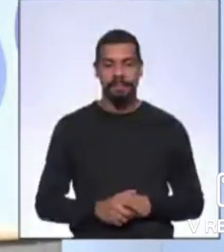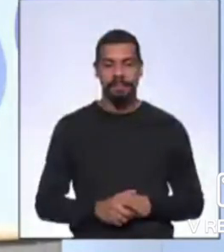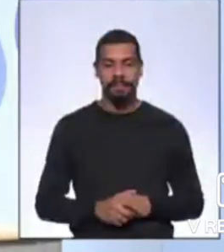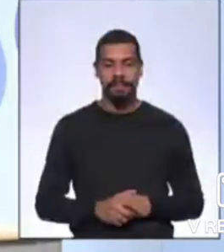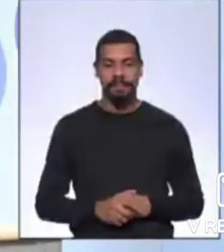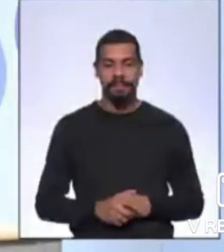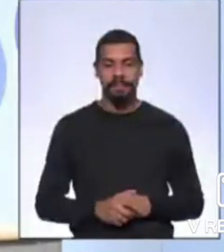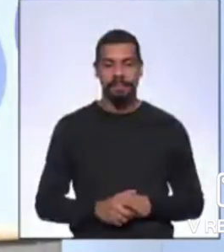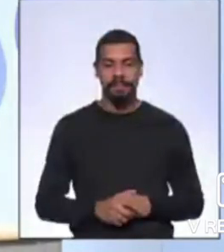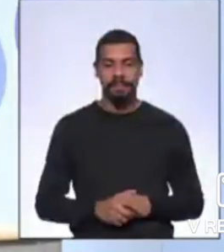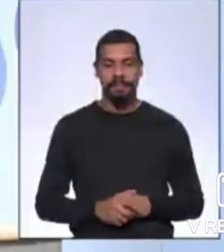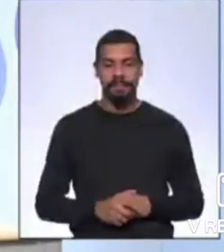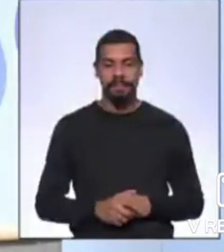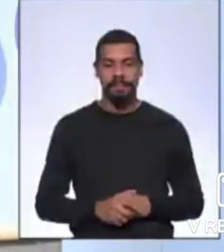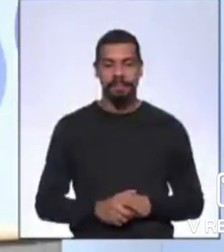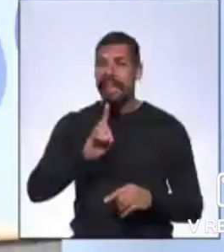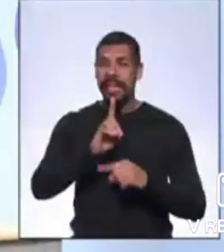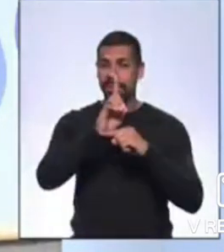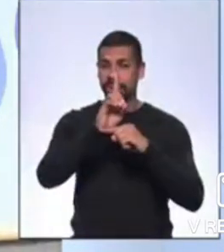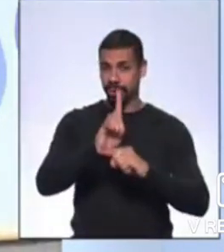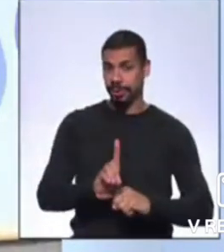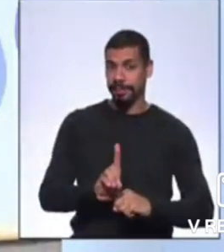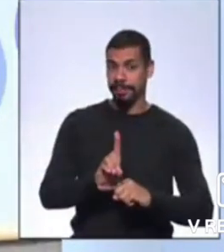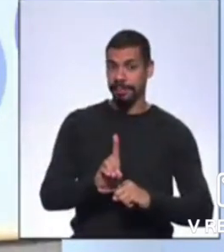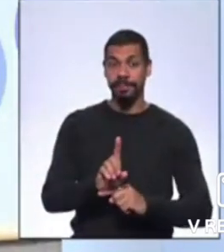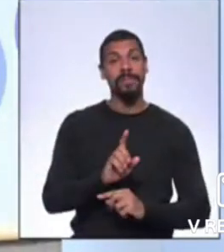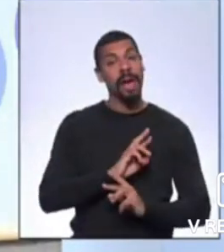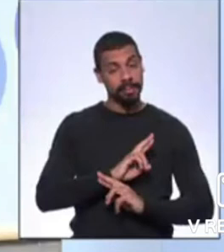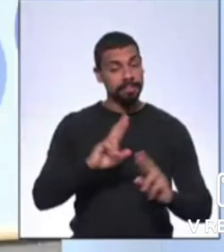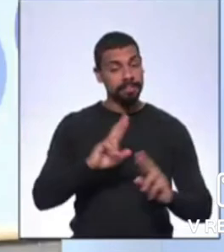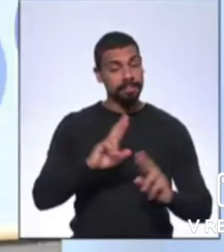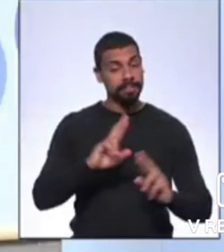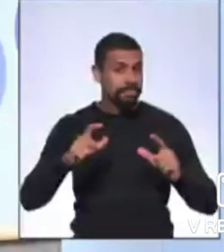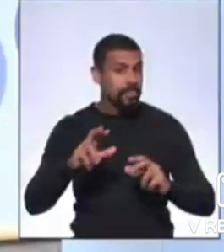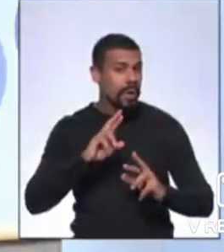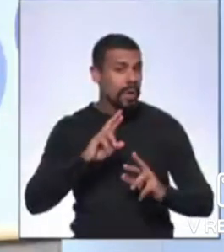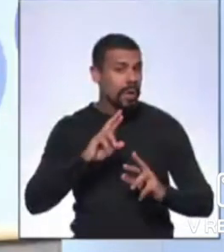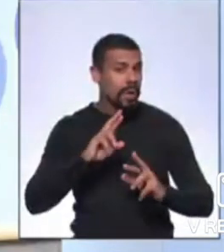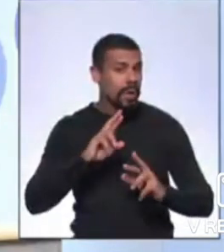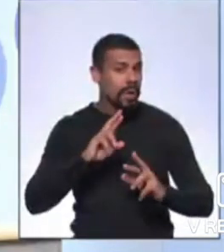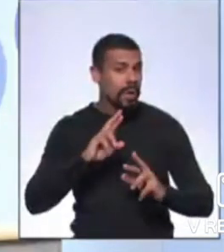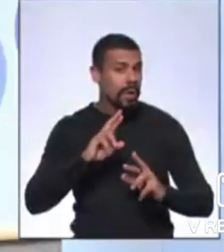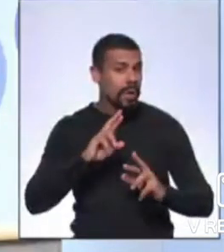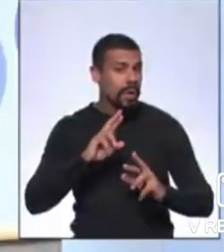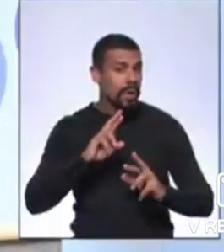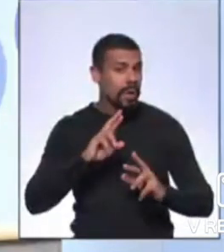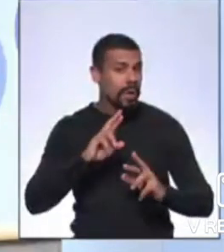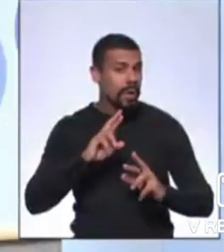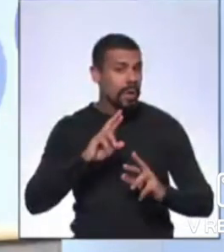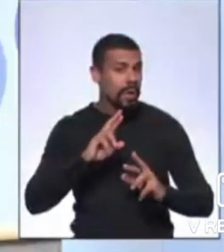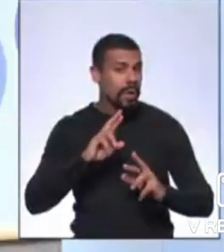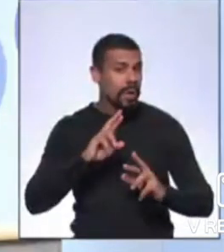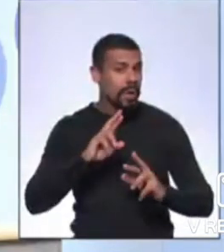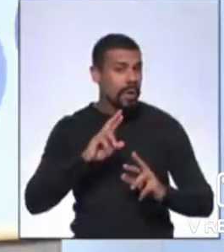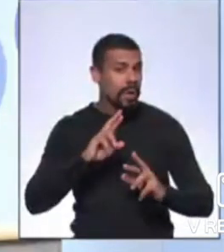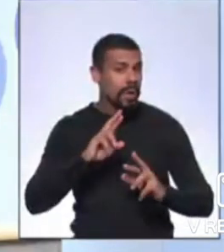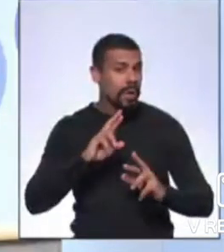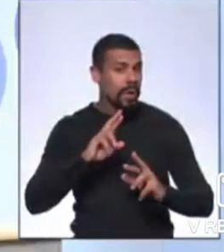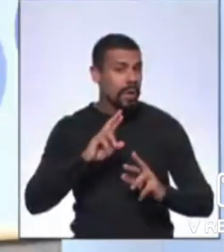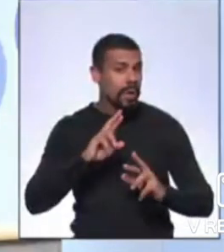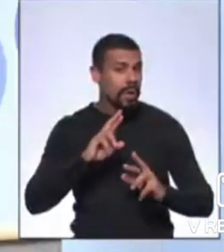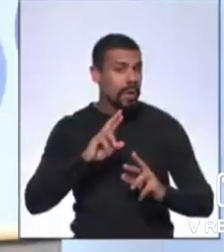que cada um tem a sua devida densidade. Então, todos, a sua maioria, responderam que está relacionado com a densidade. Ah,